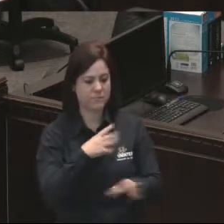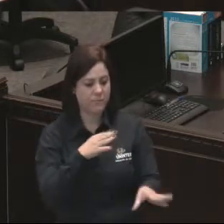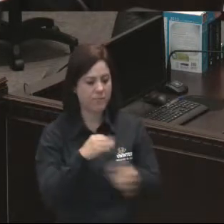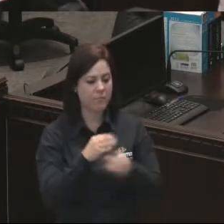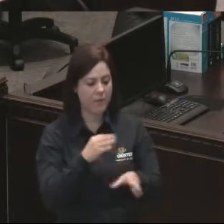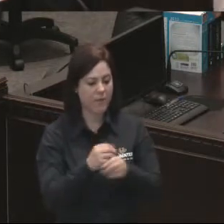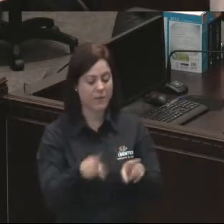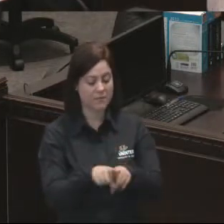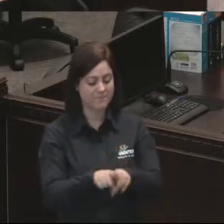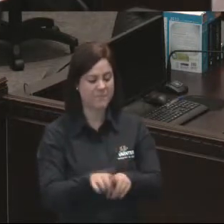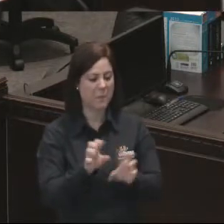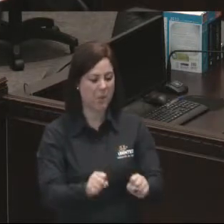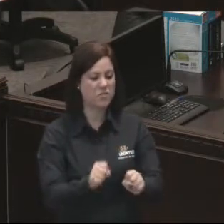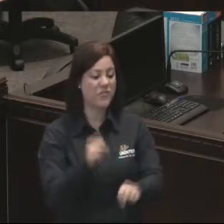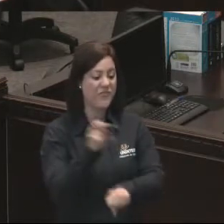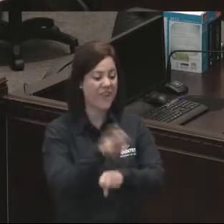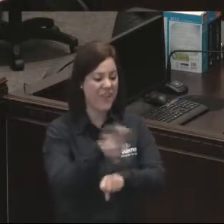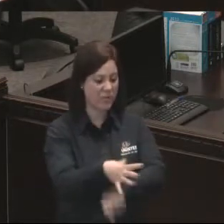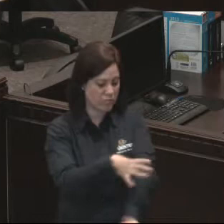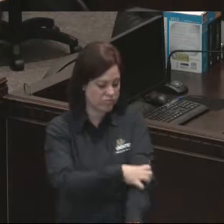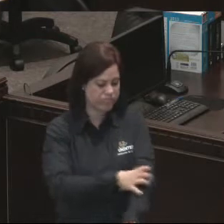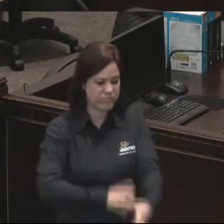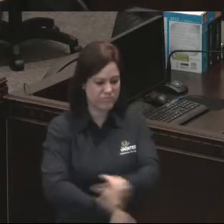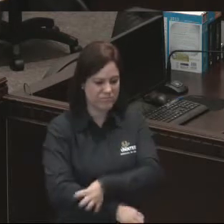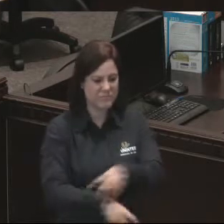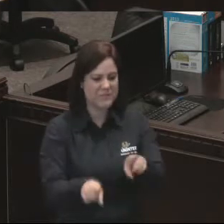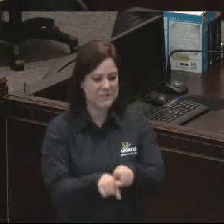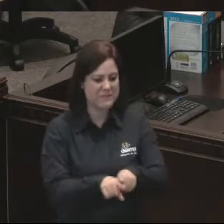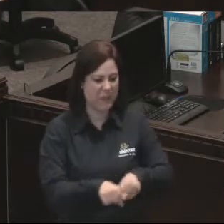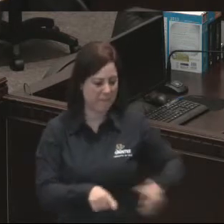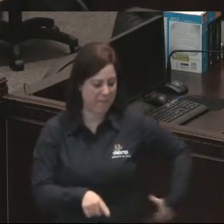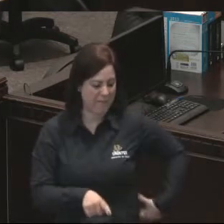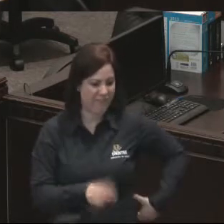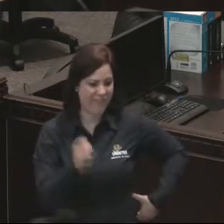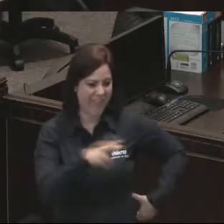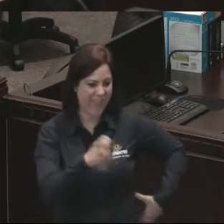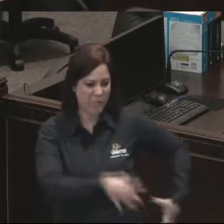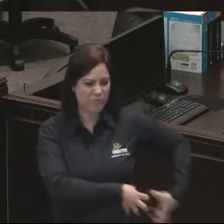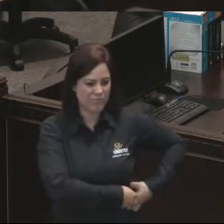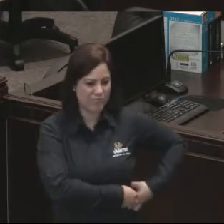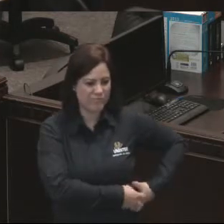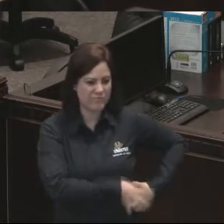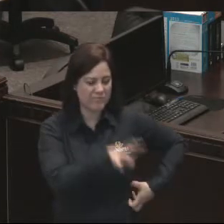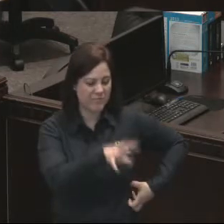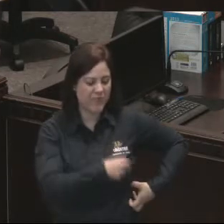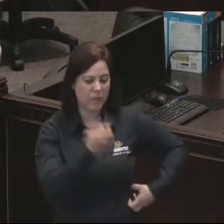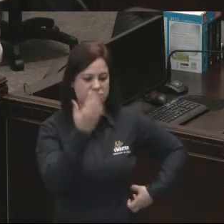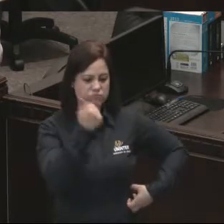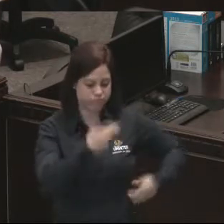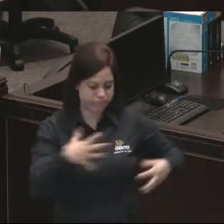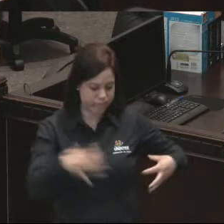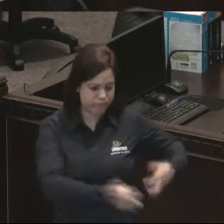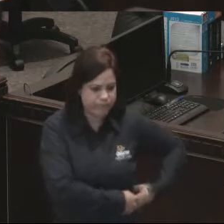adiposo, pode se acumular no fígado e trazer problemas, então, de